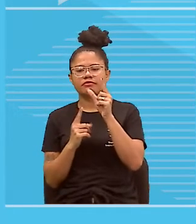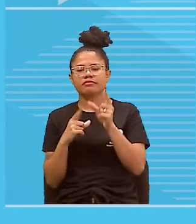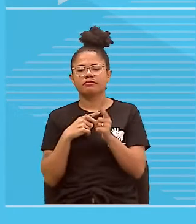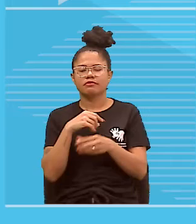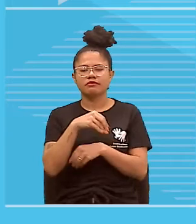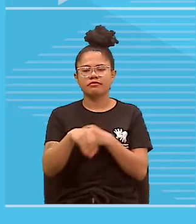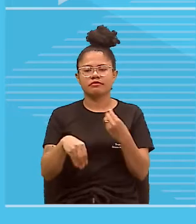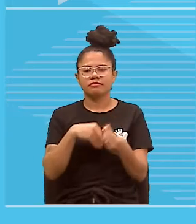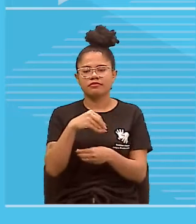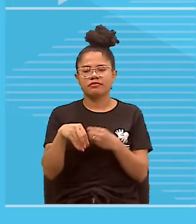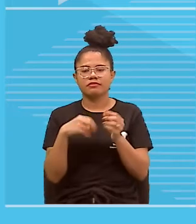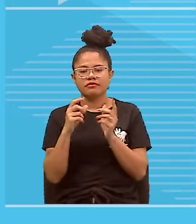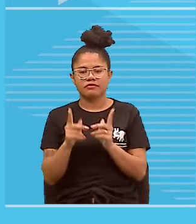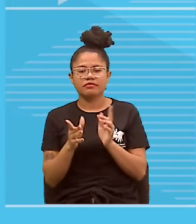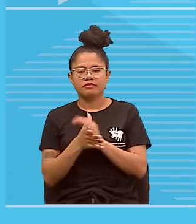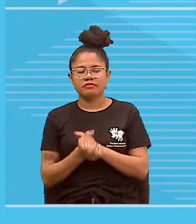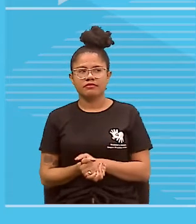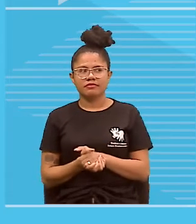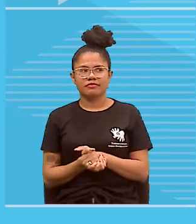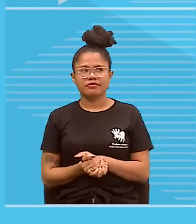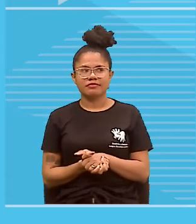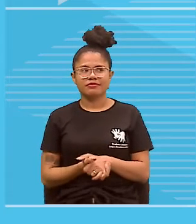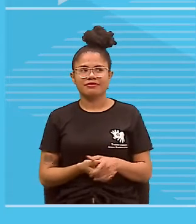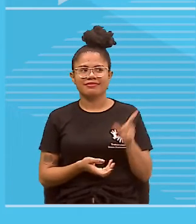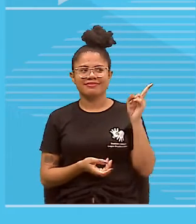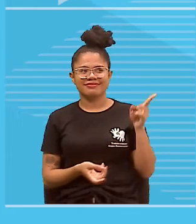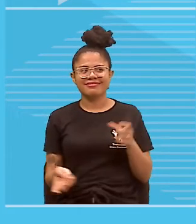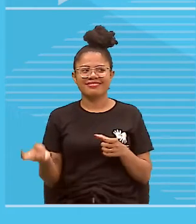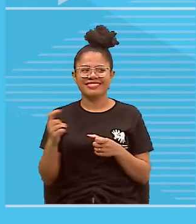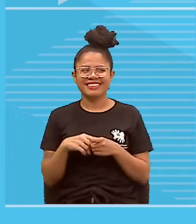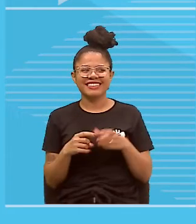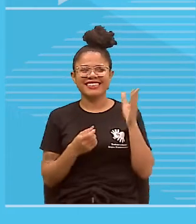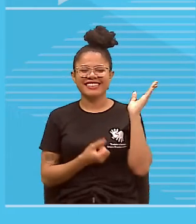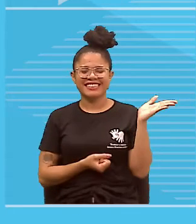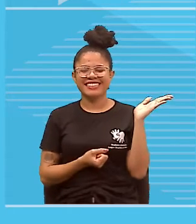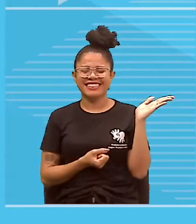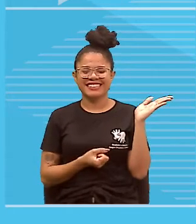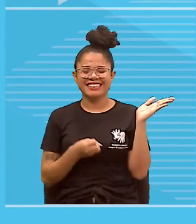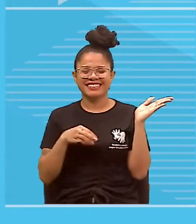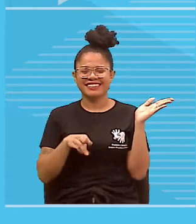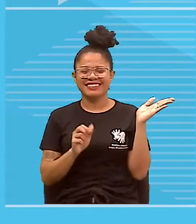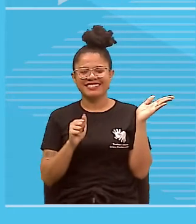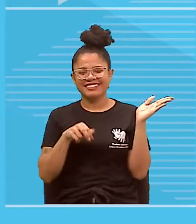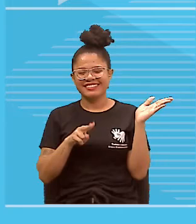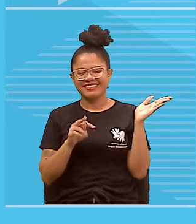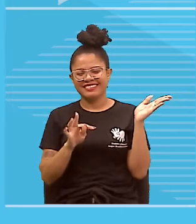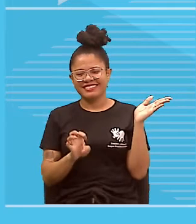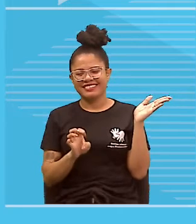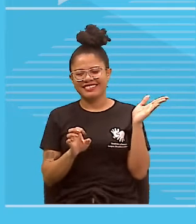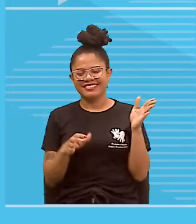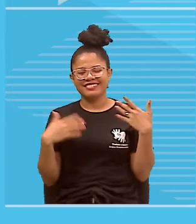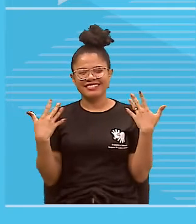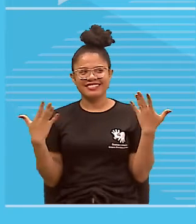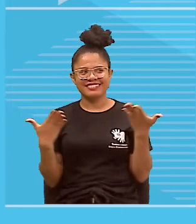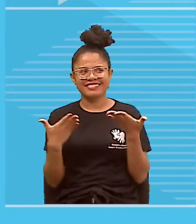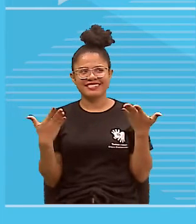transgenia e vão trazer de volta os mamuteceta diacho Essa eu quero ver não quer que vai dar isso